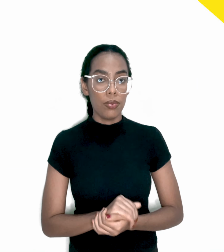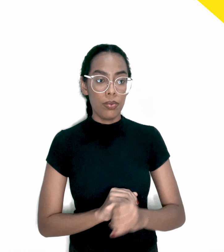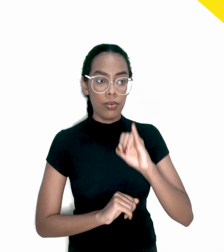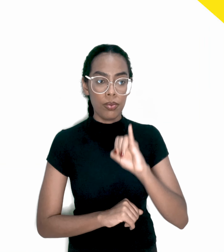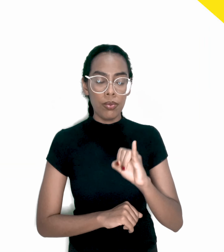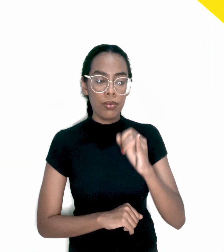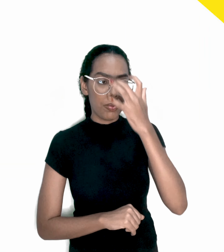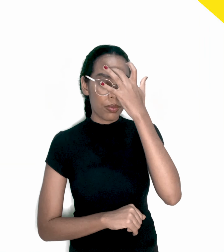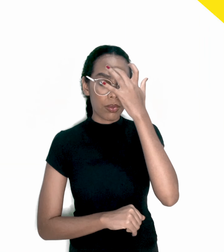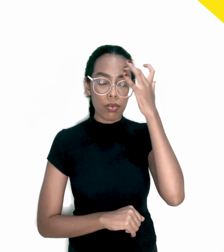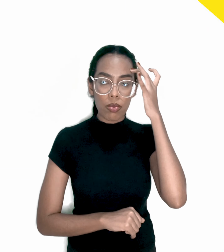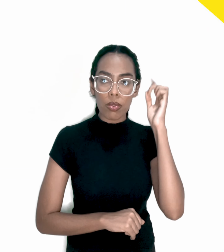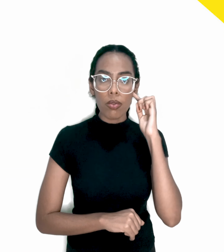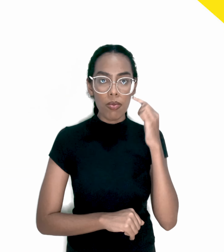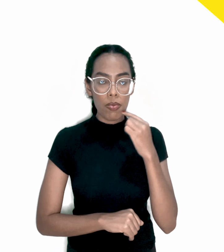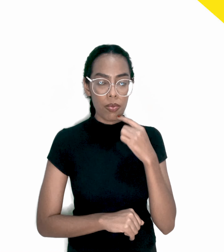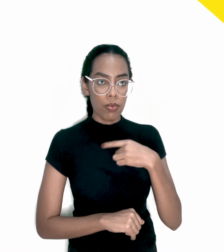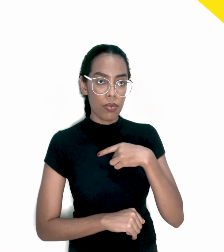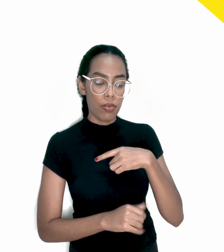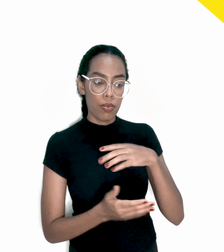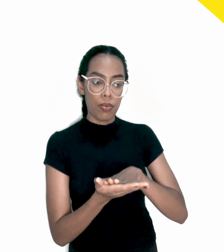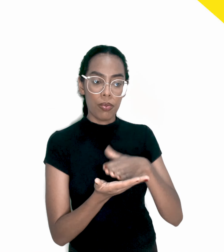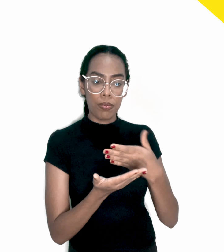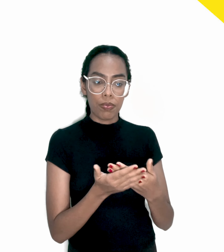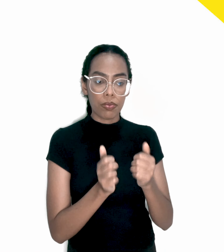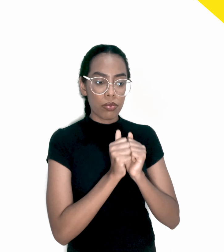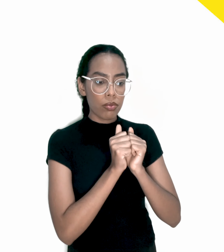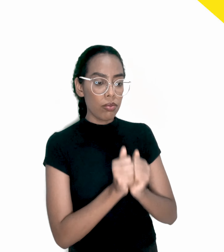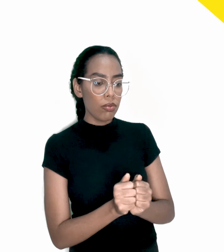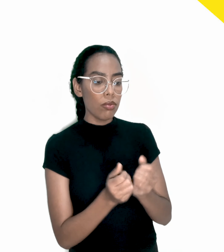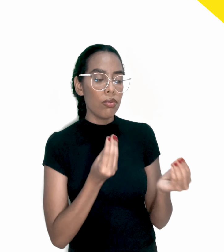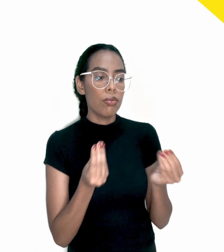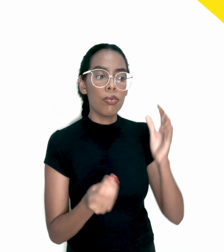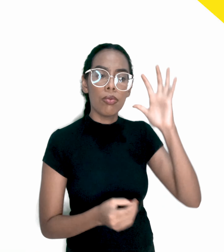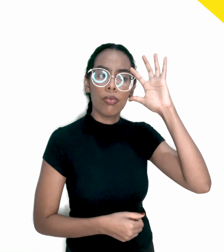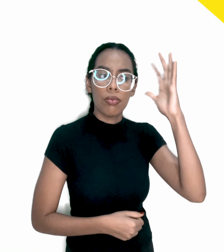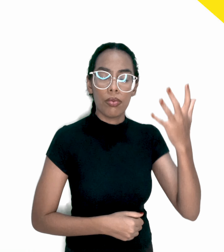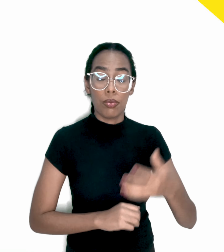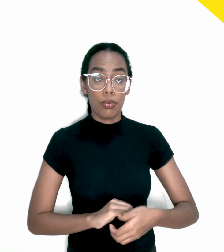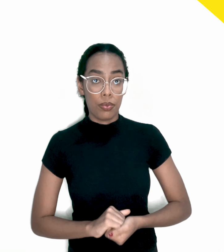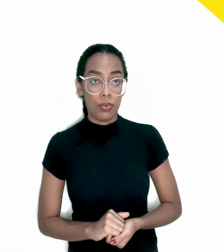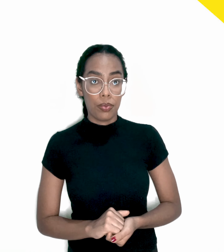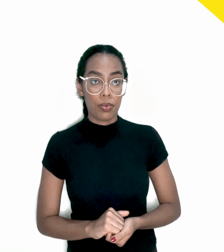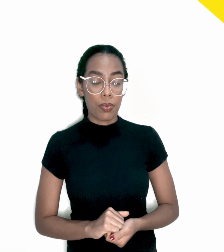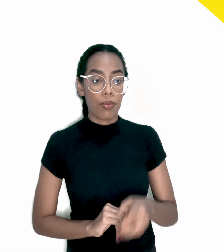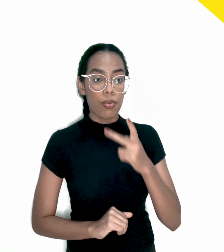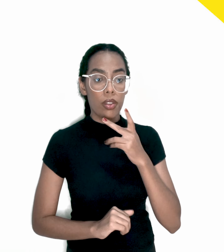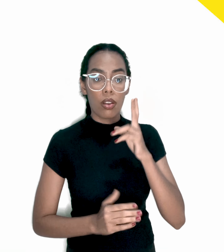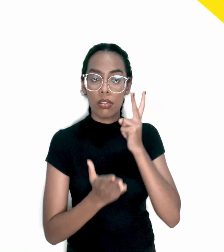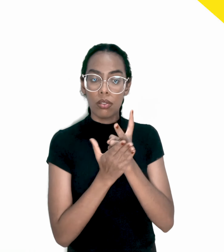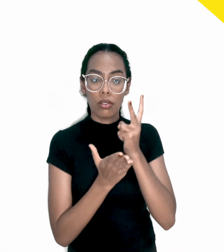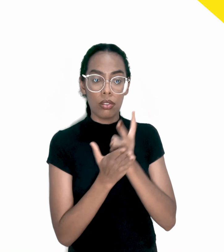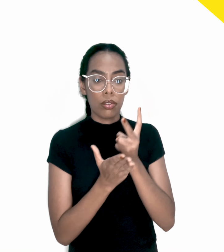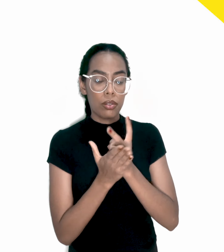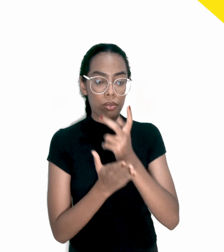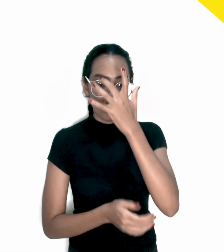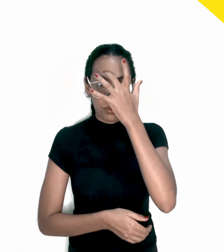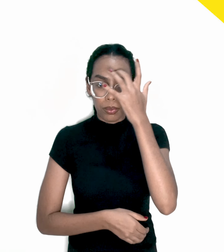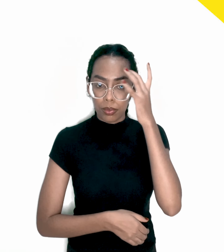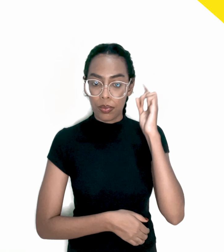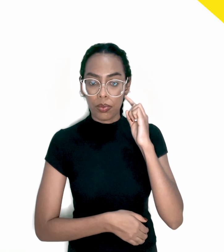Como proceder quando a pessoa surda estiver com um intérprete ao seu lado? Fale diretamente com a pessoa surda O